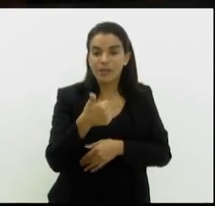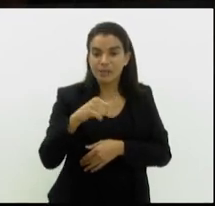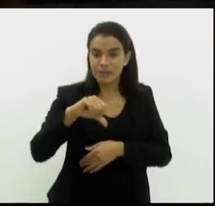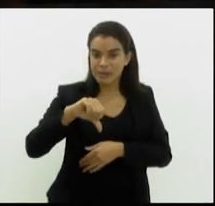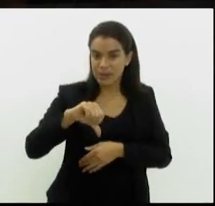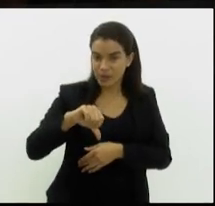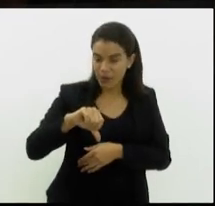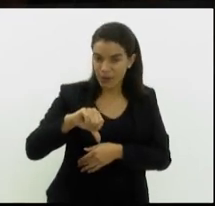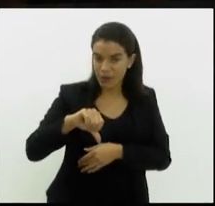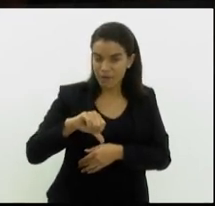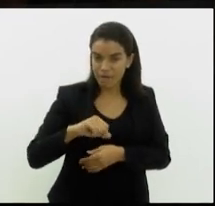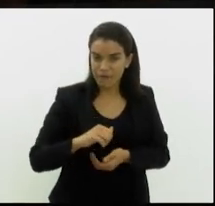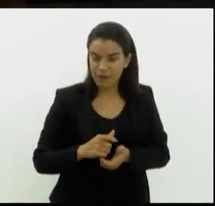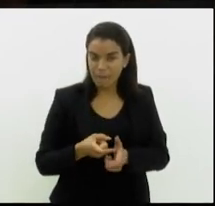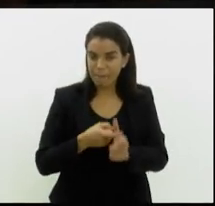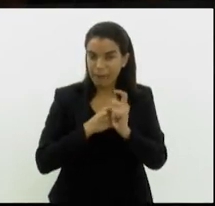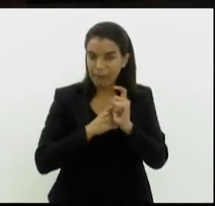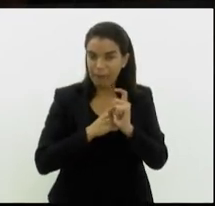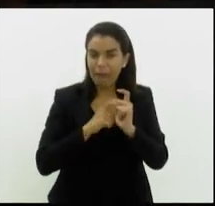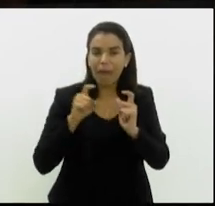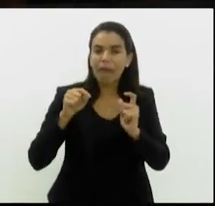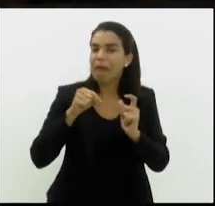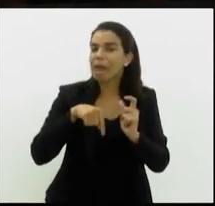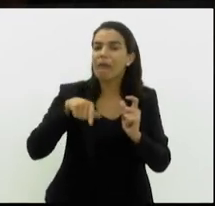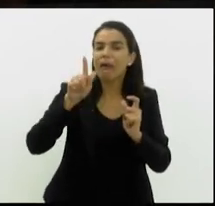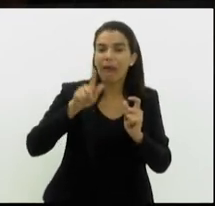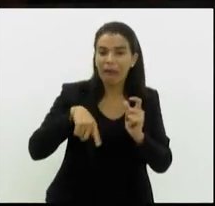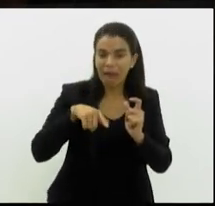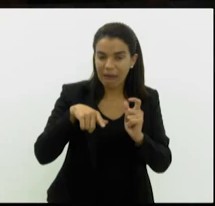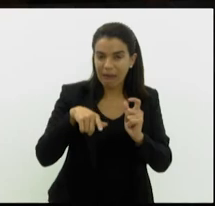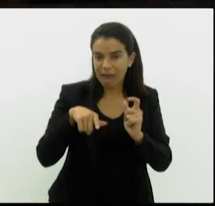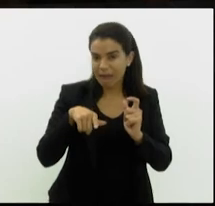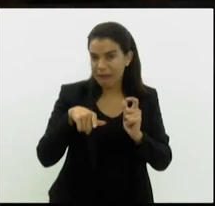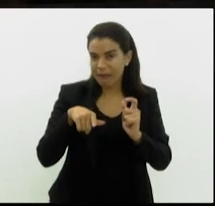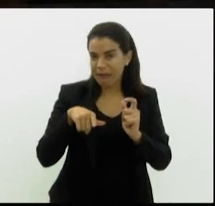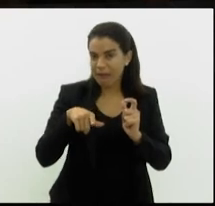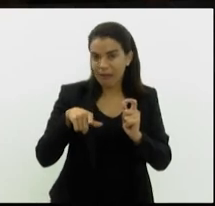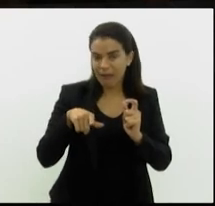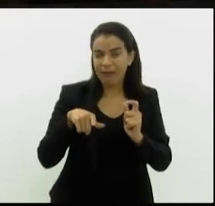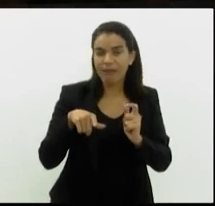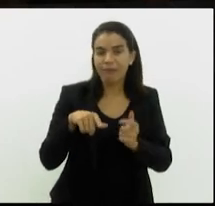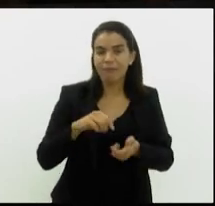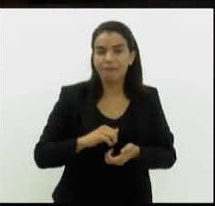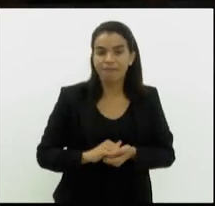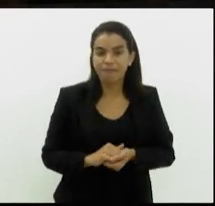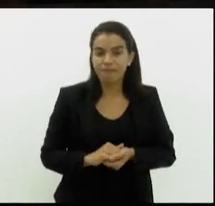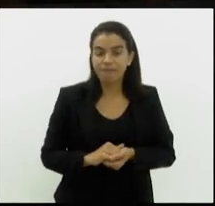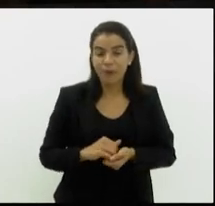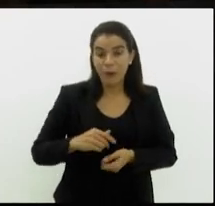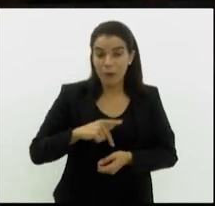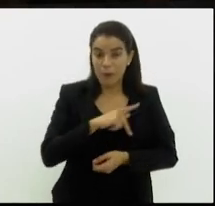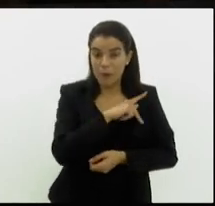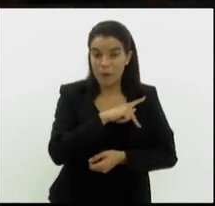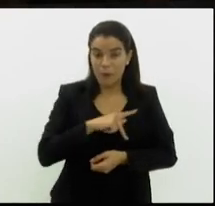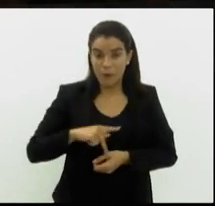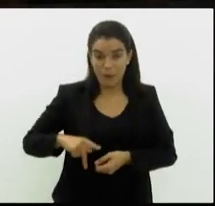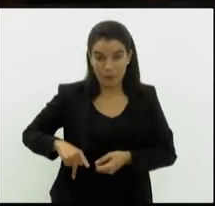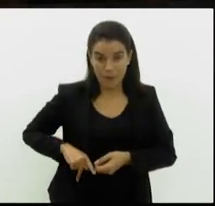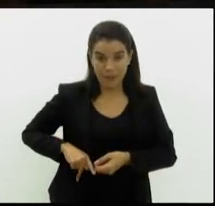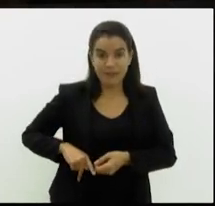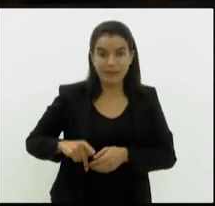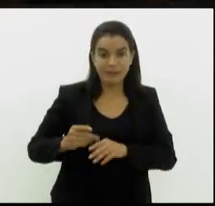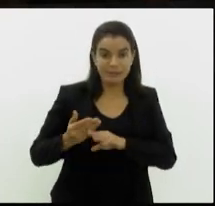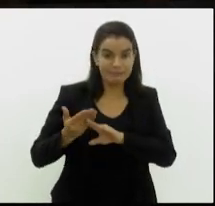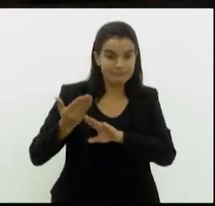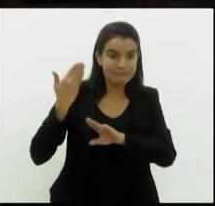2019. E quem o suspendeu e o extinguiu foi o presidente, então,